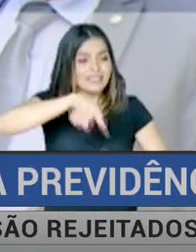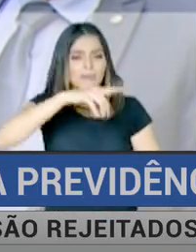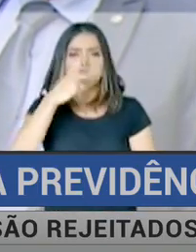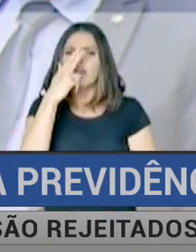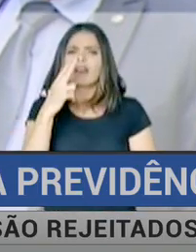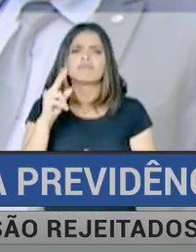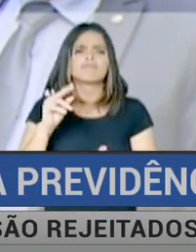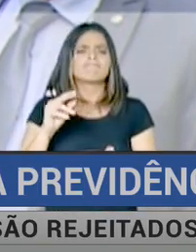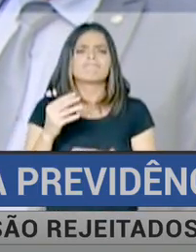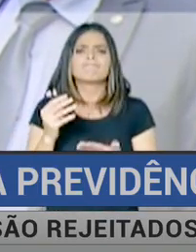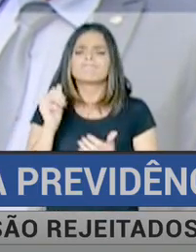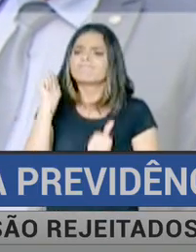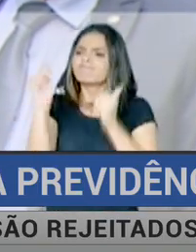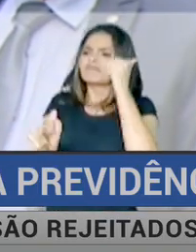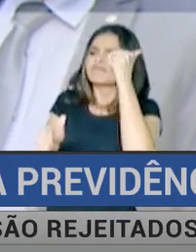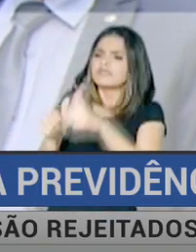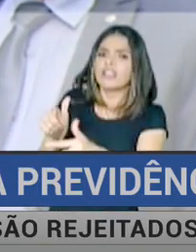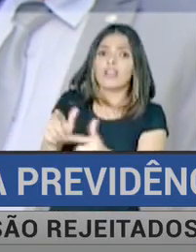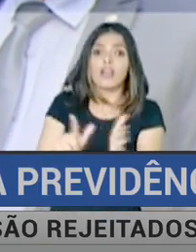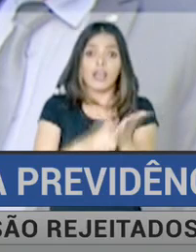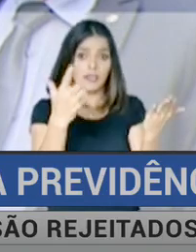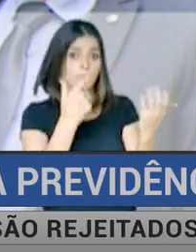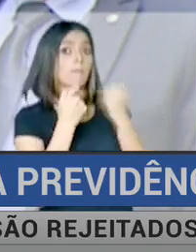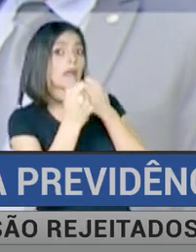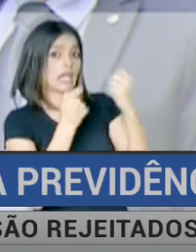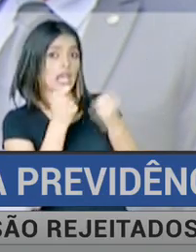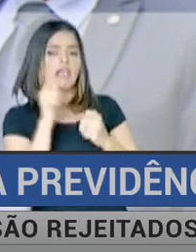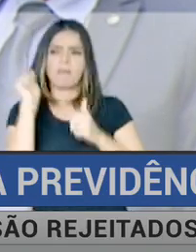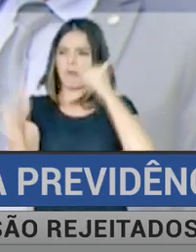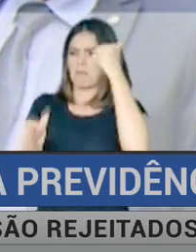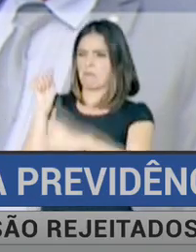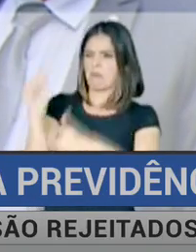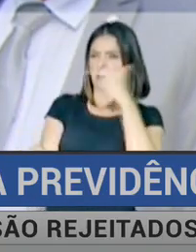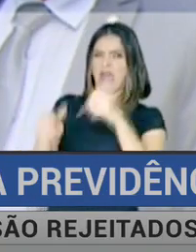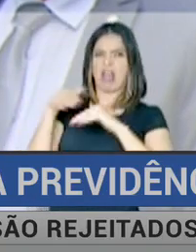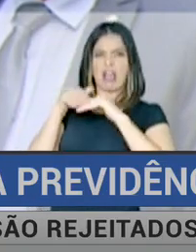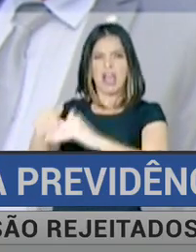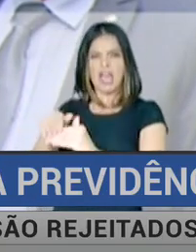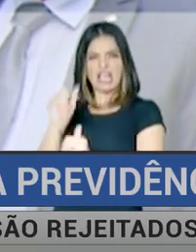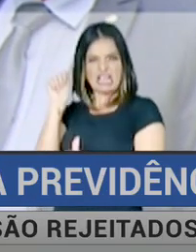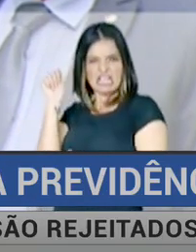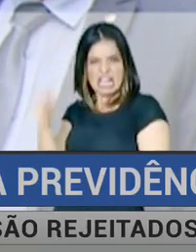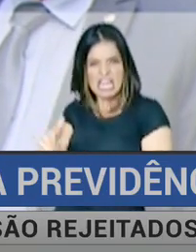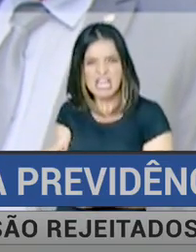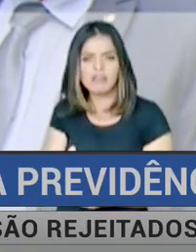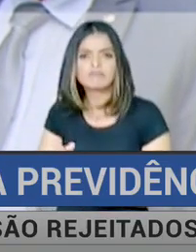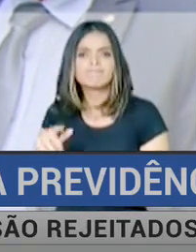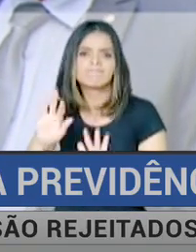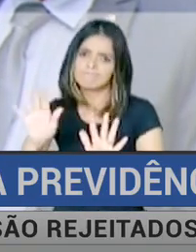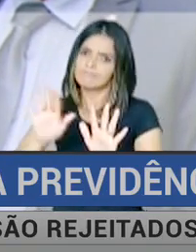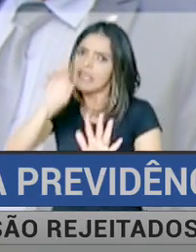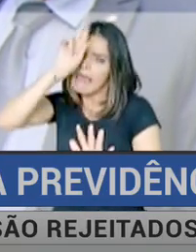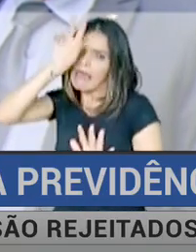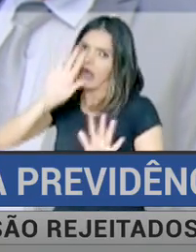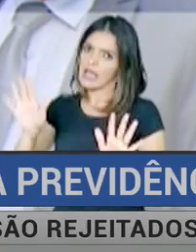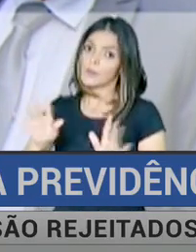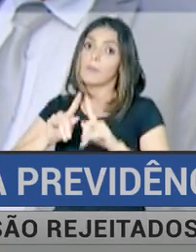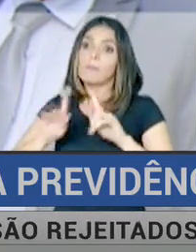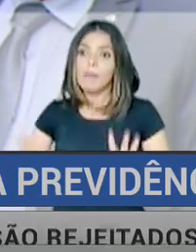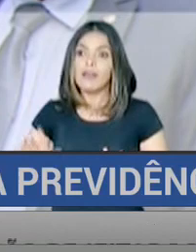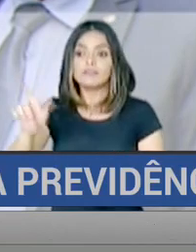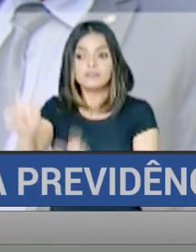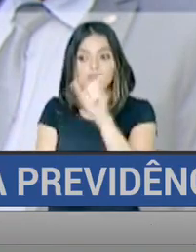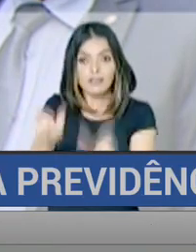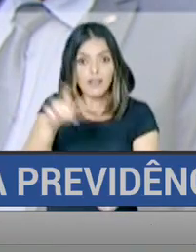desrespeitados, às vezes na imprensa, criticados de forma equivocada, mas são